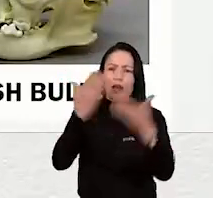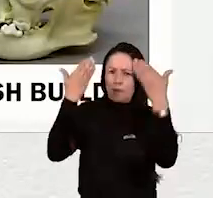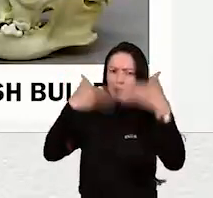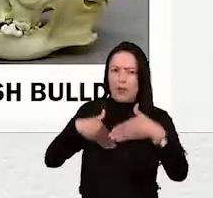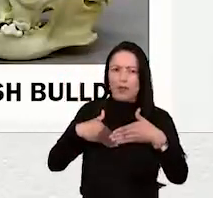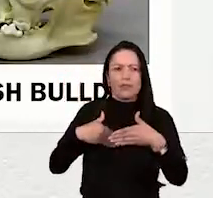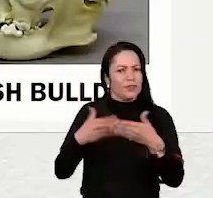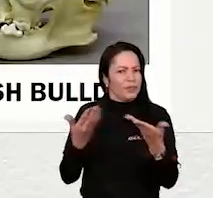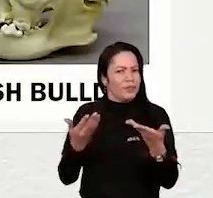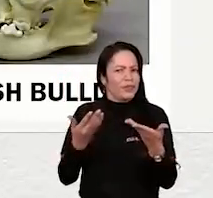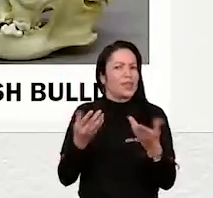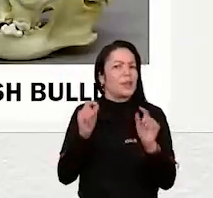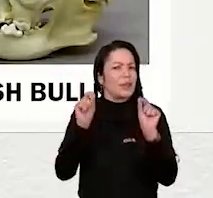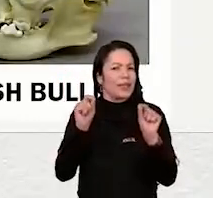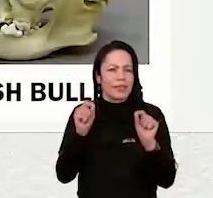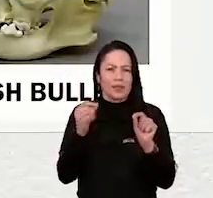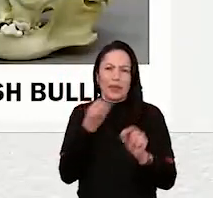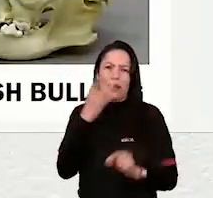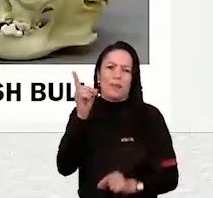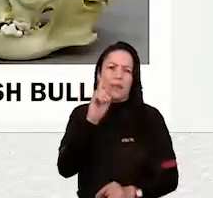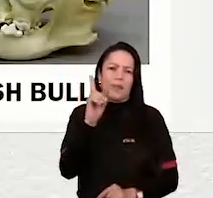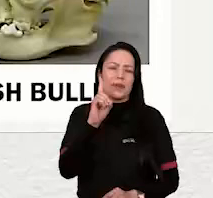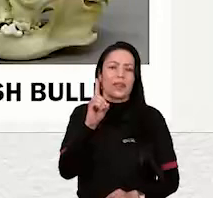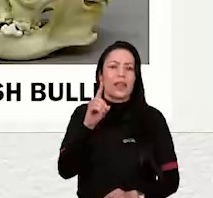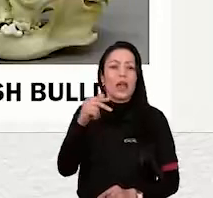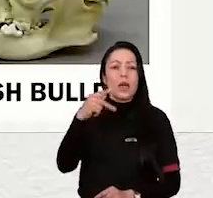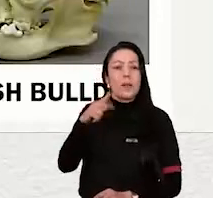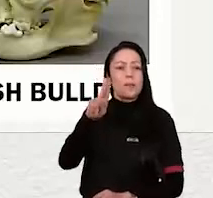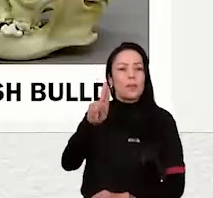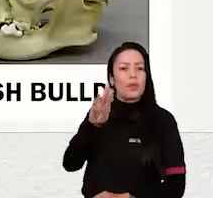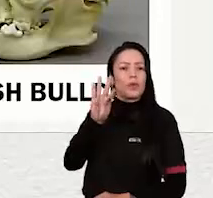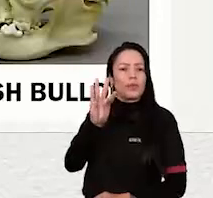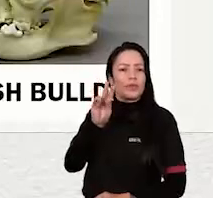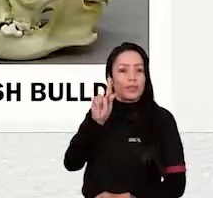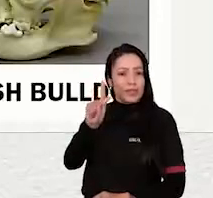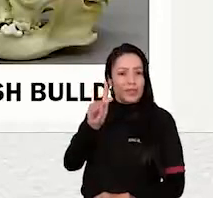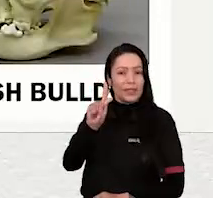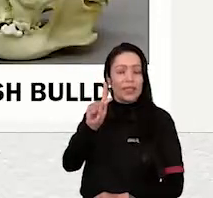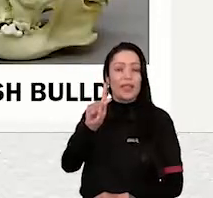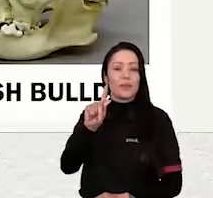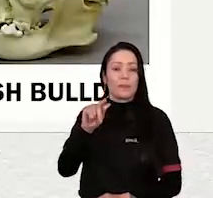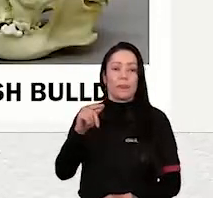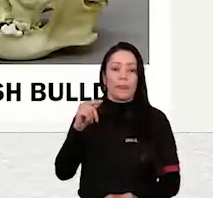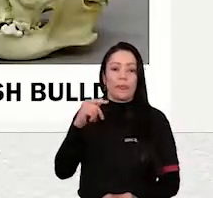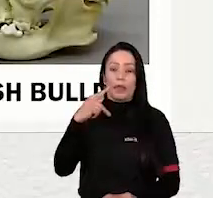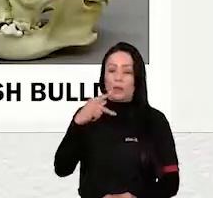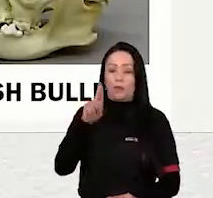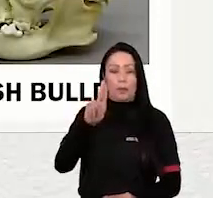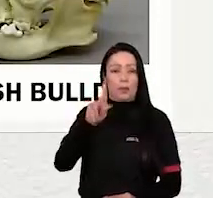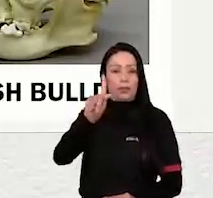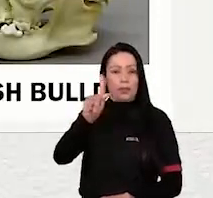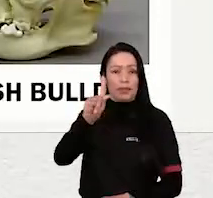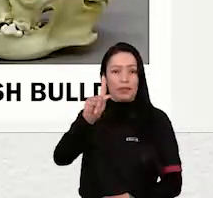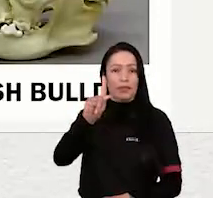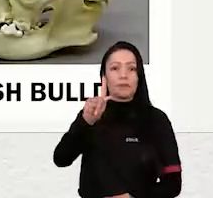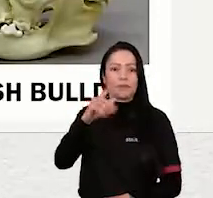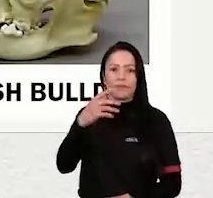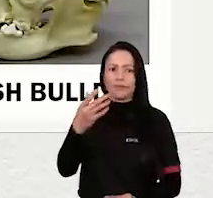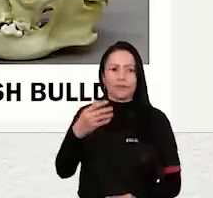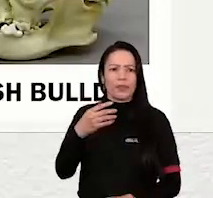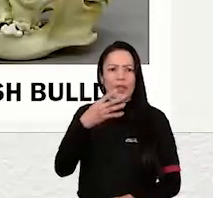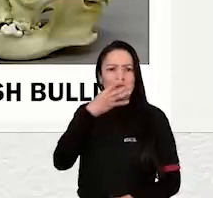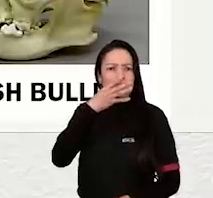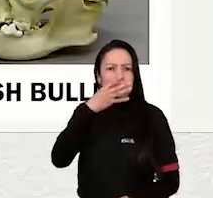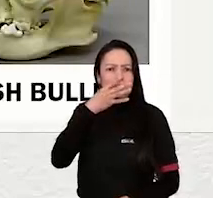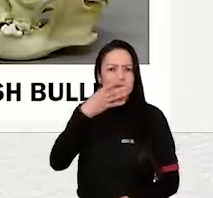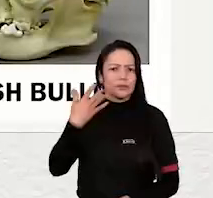Deus bebe. Deus não estava bem quando aprovou o projeto PUG, né? Eu fico ainda surpreso como tem veterinário que tem um bulldog francês